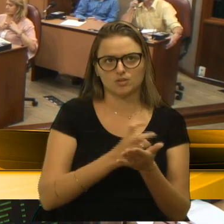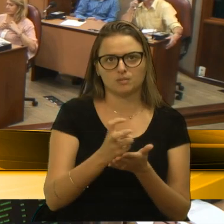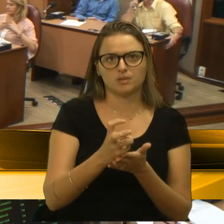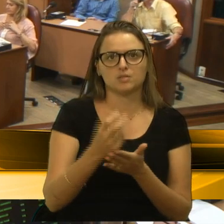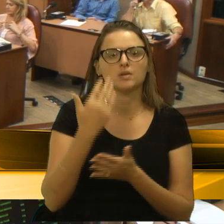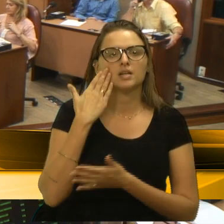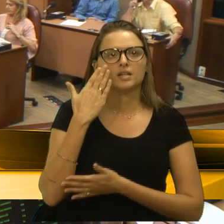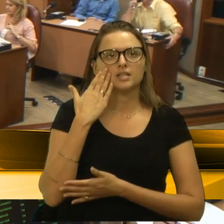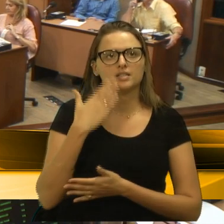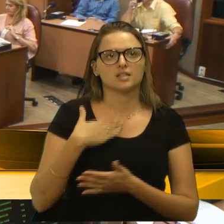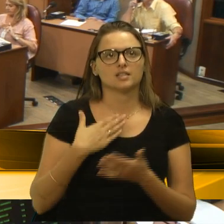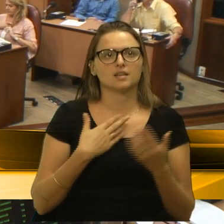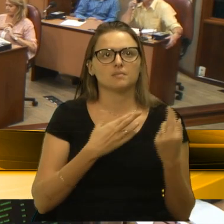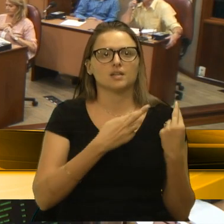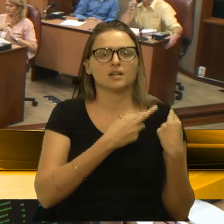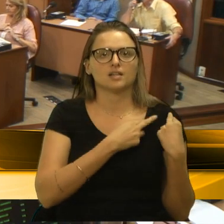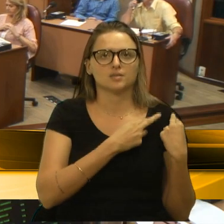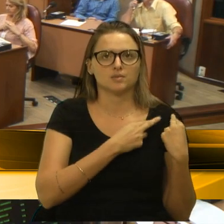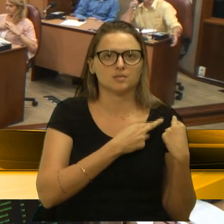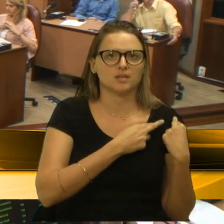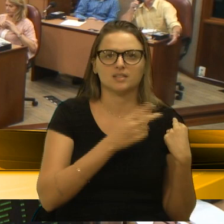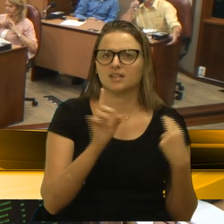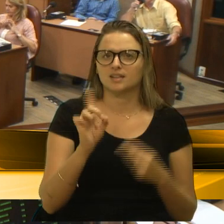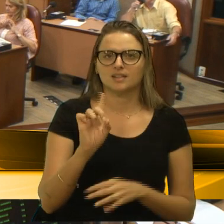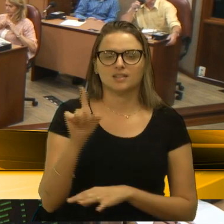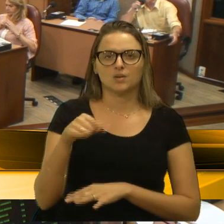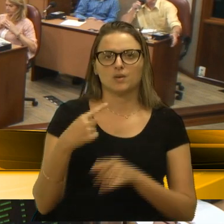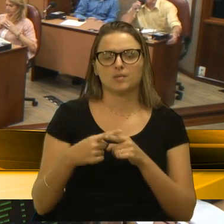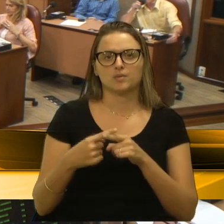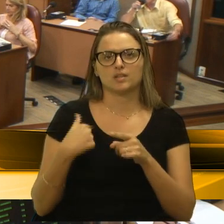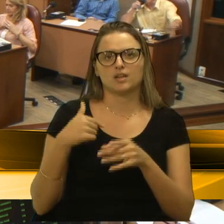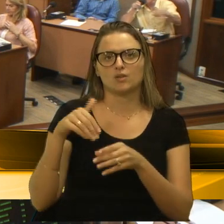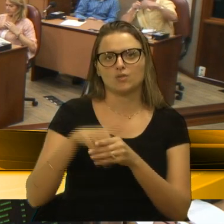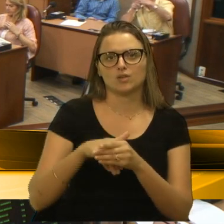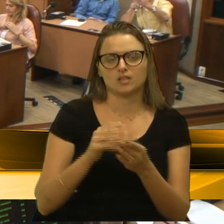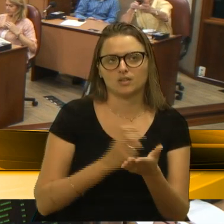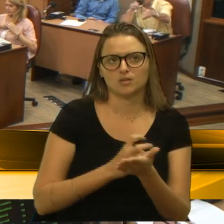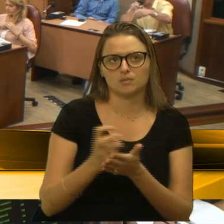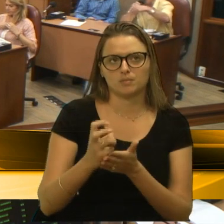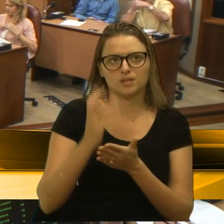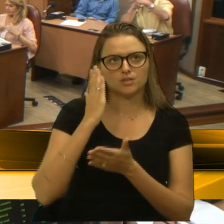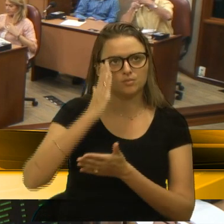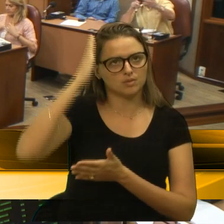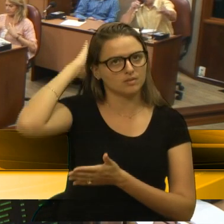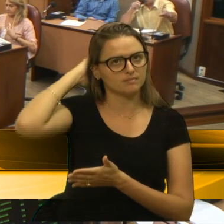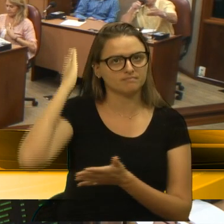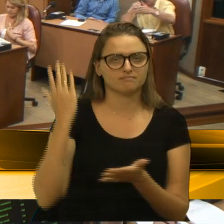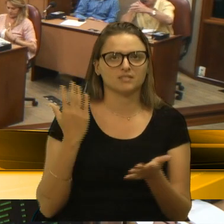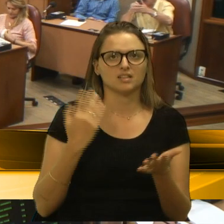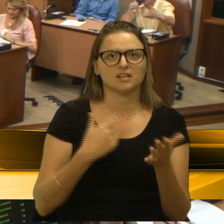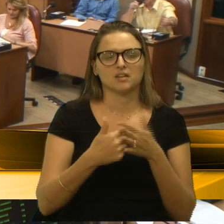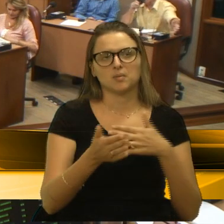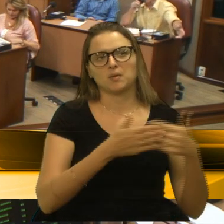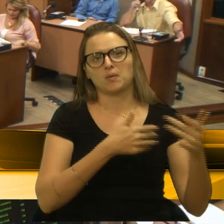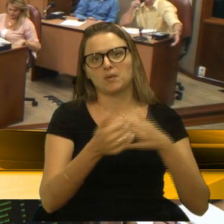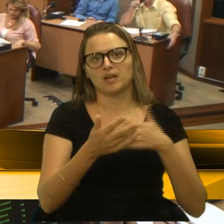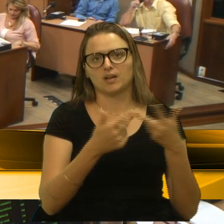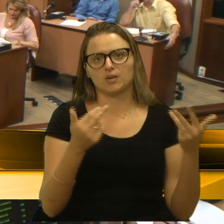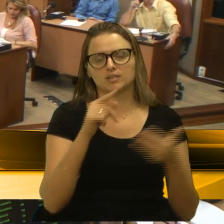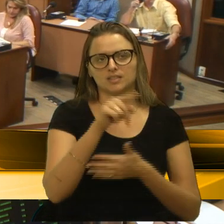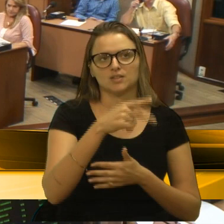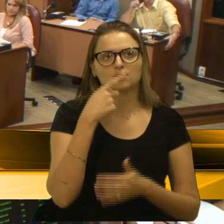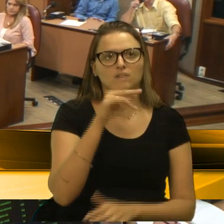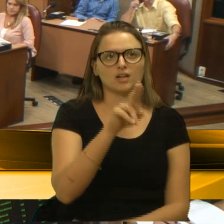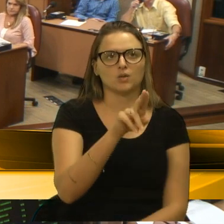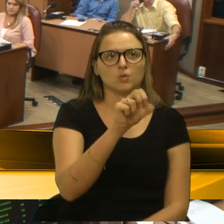da responsabilidade. E não é porque eu votei para tirar, ou para derrubar, ou para usurpar, como eu falo,